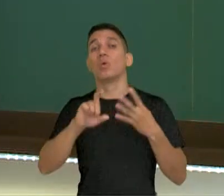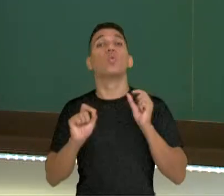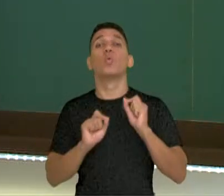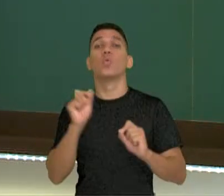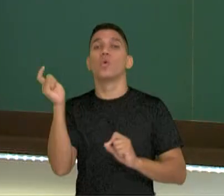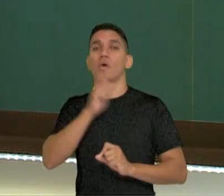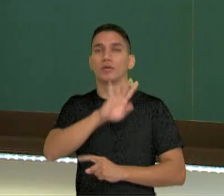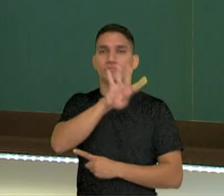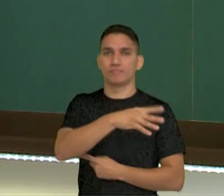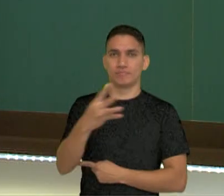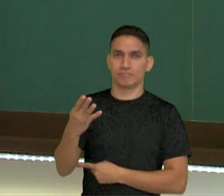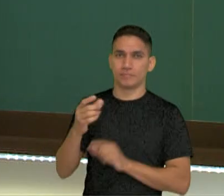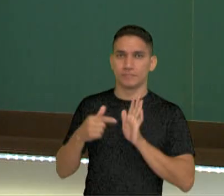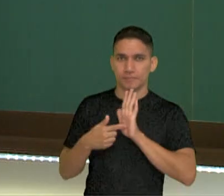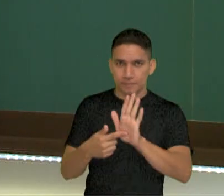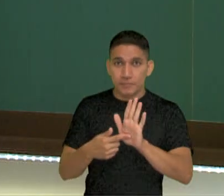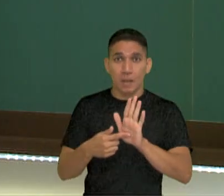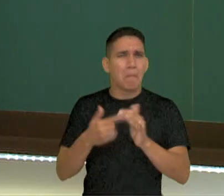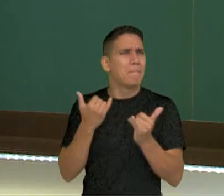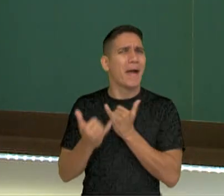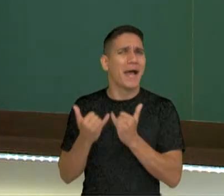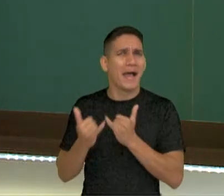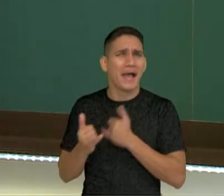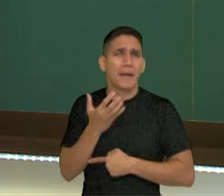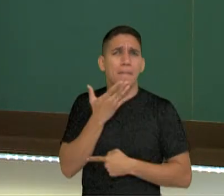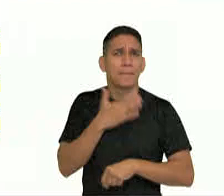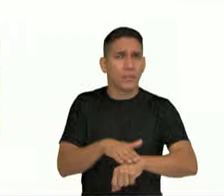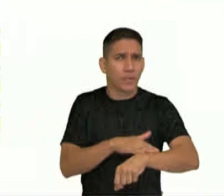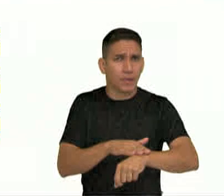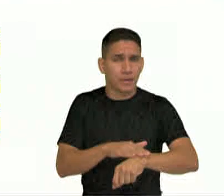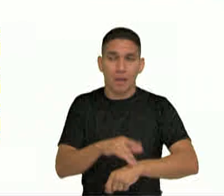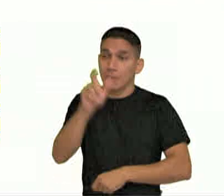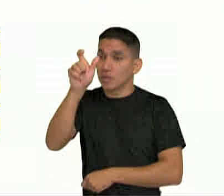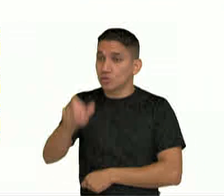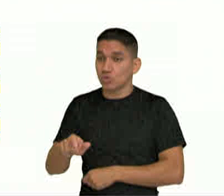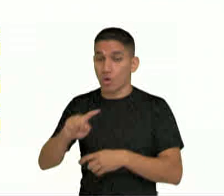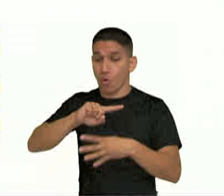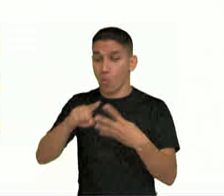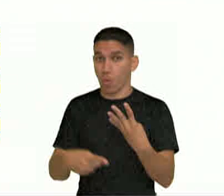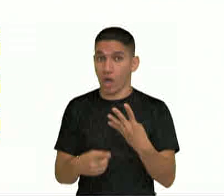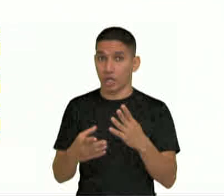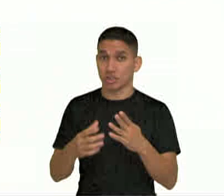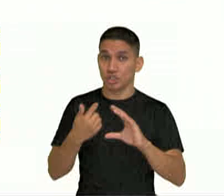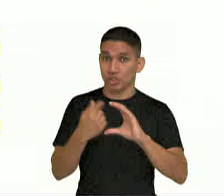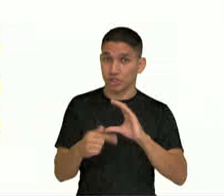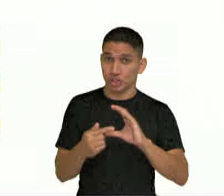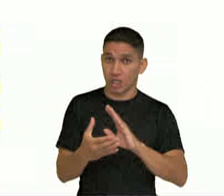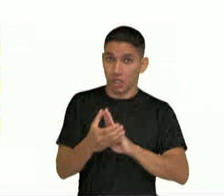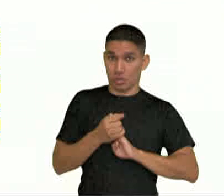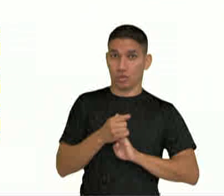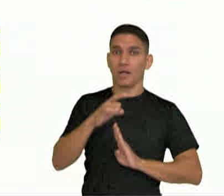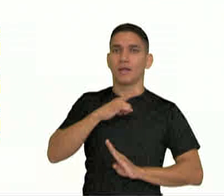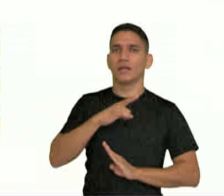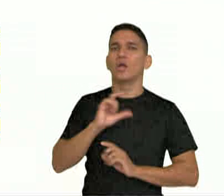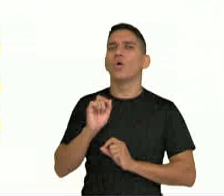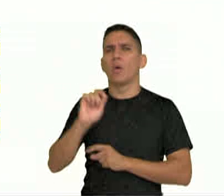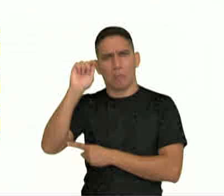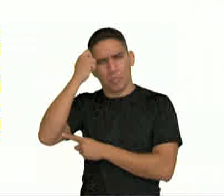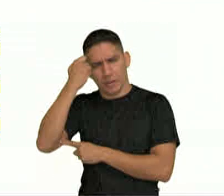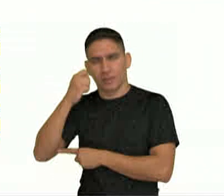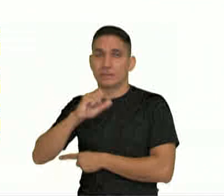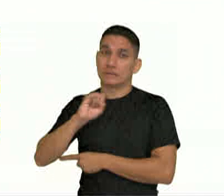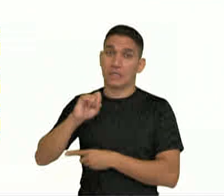Muito parecido com o que a gente falou de cor de pele, ó. Uma pessoa que tem 4 genes dominantes vai ter olho preto. Quem tem 3 vai ter o